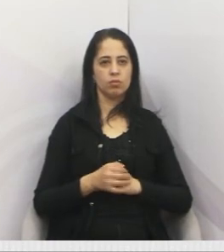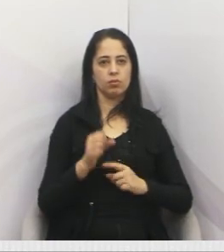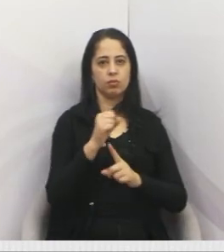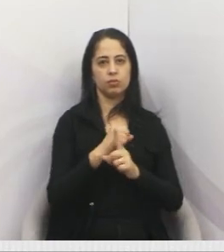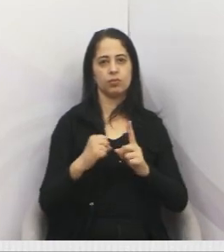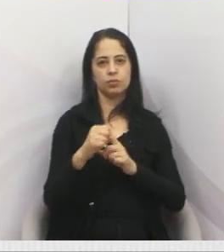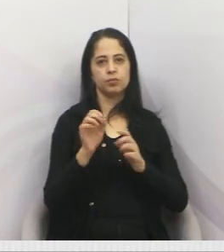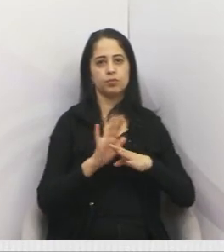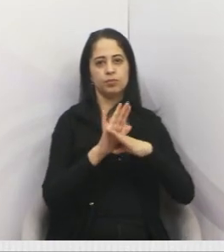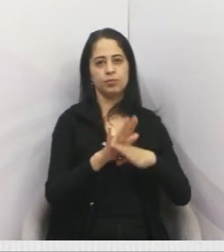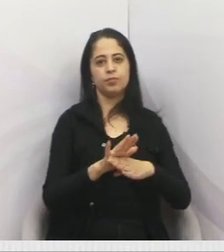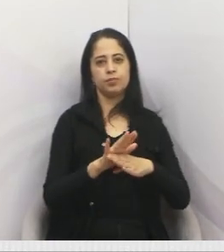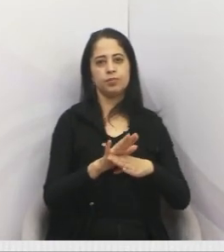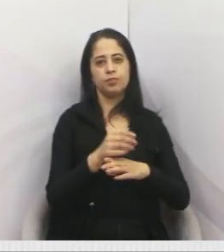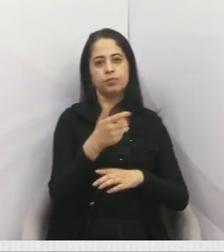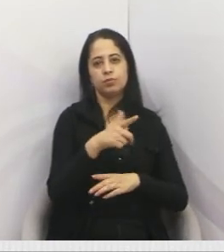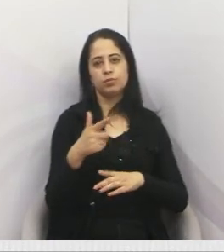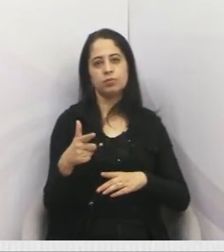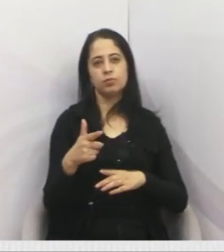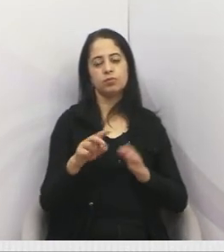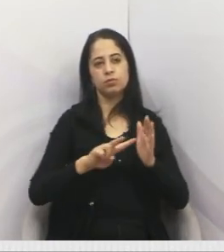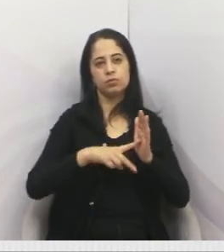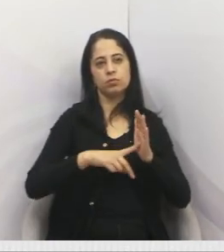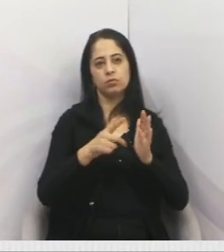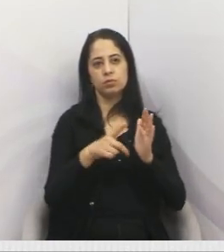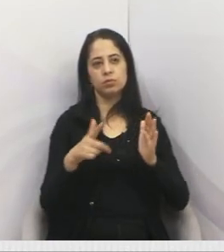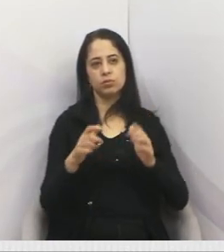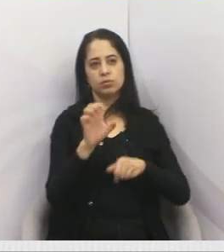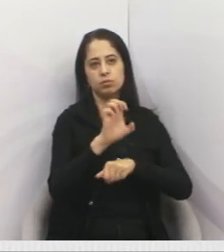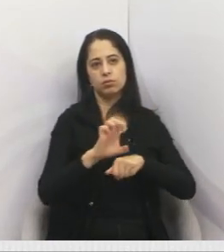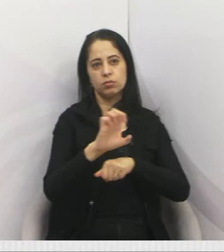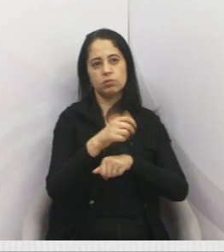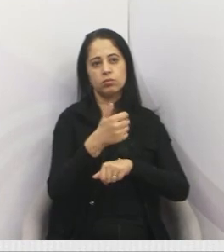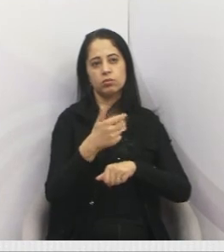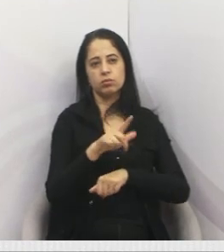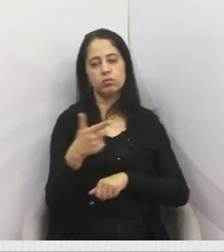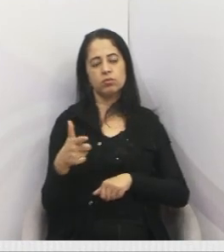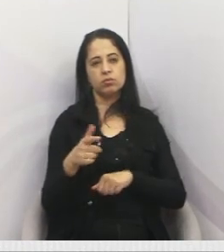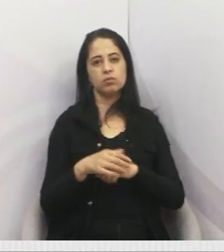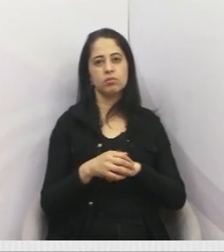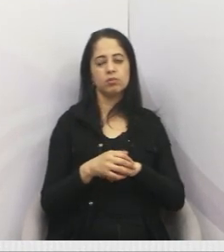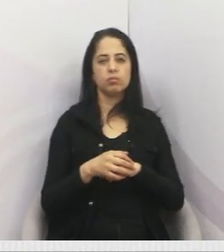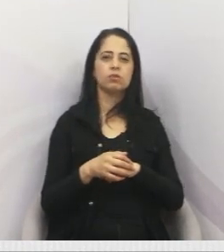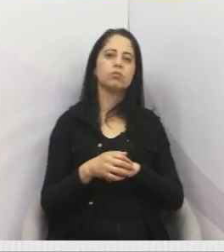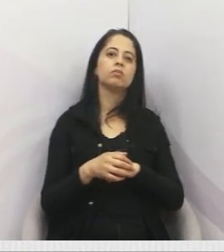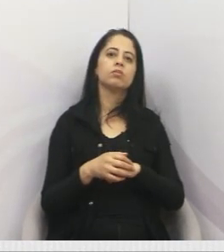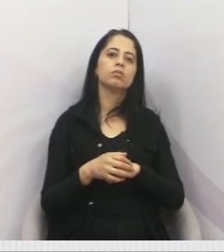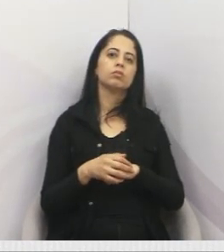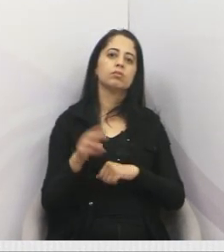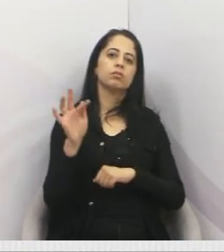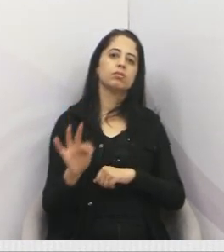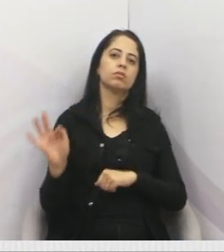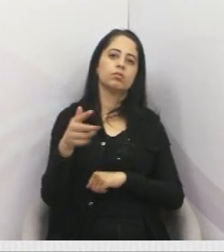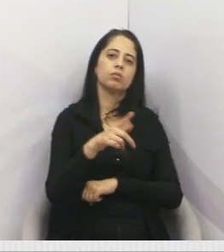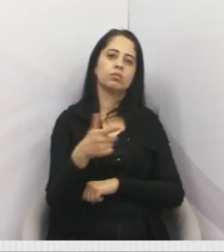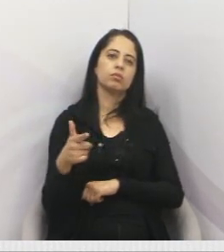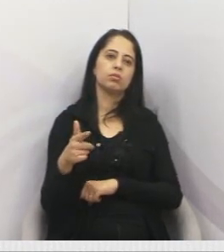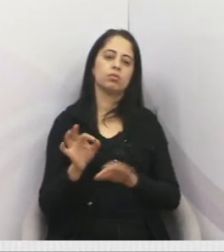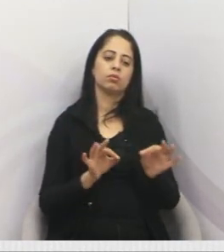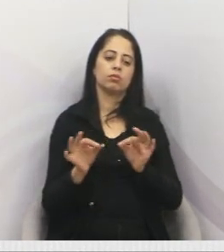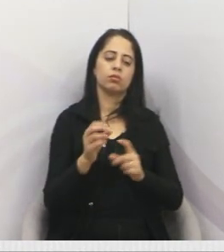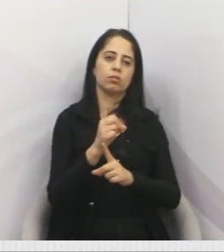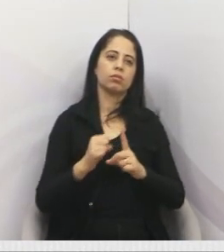Movimentos populares em branco, entidades de classe sindical em branco, empresas ou entidades em branco, entidades acadêmicas em branco e organização